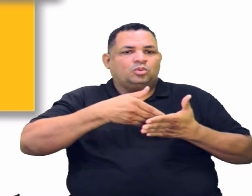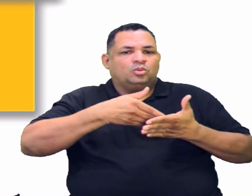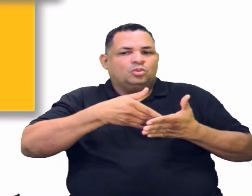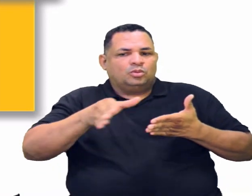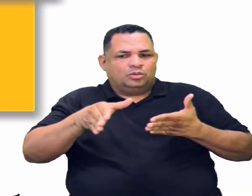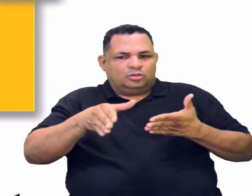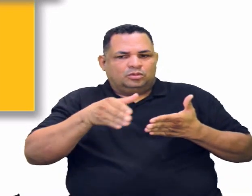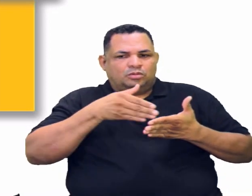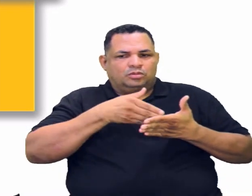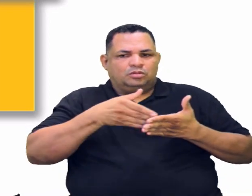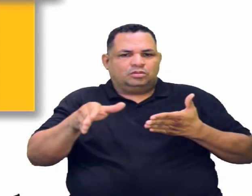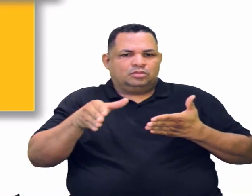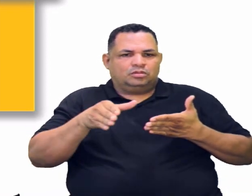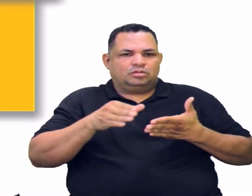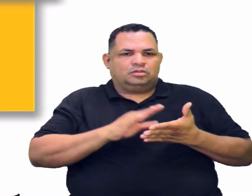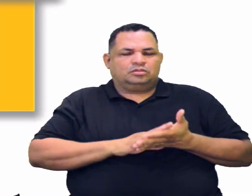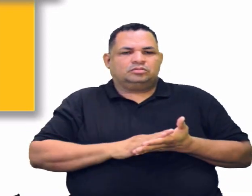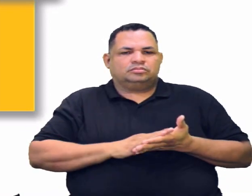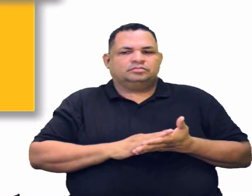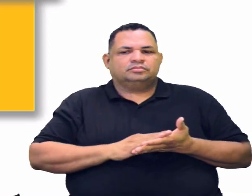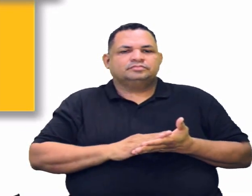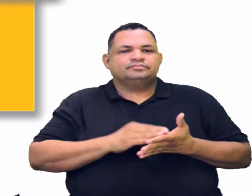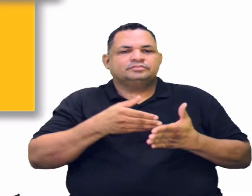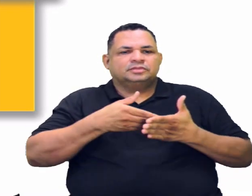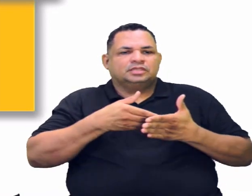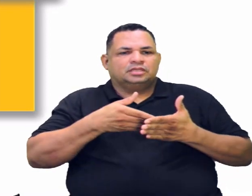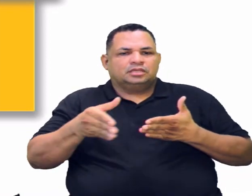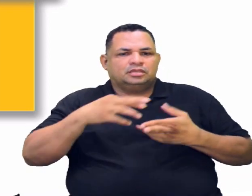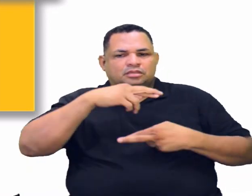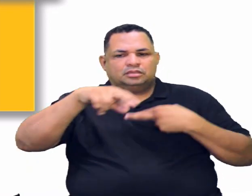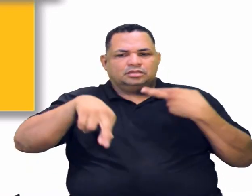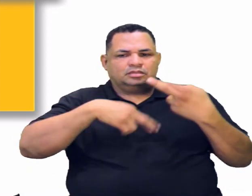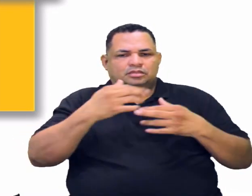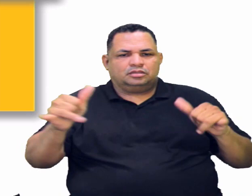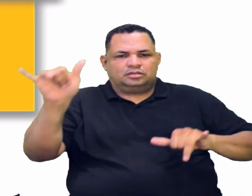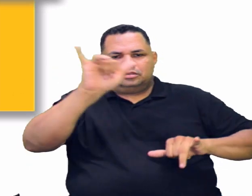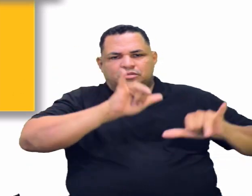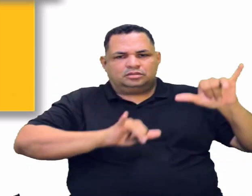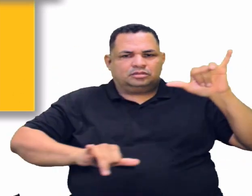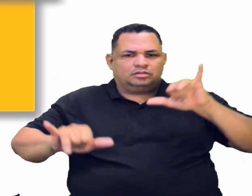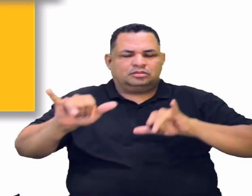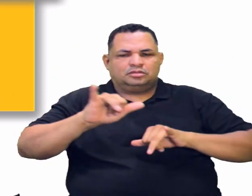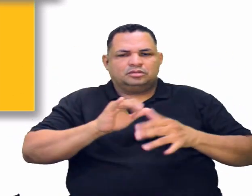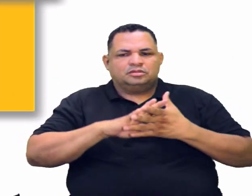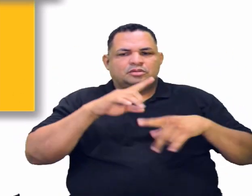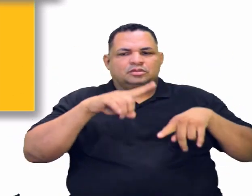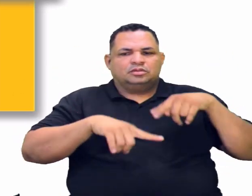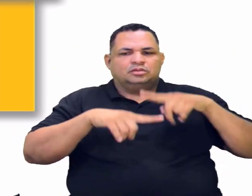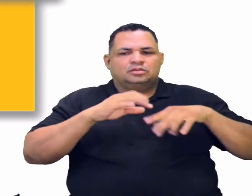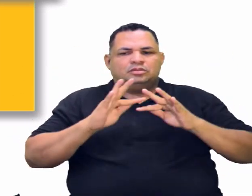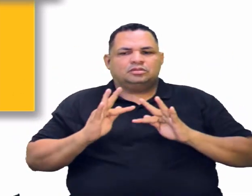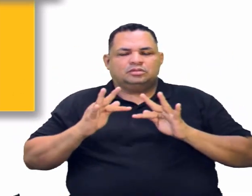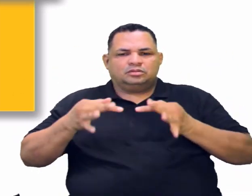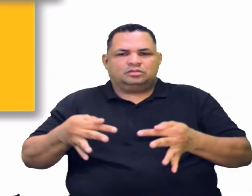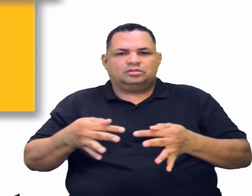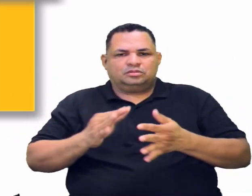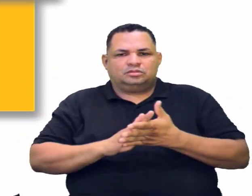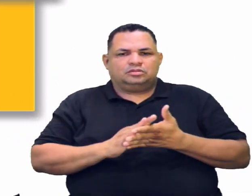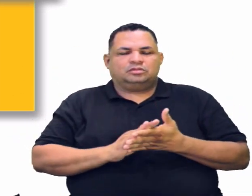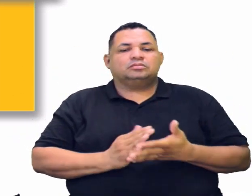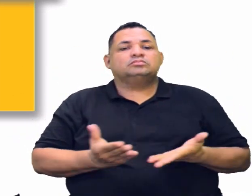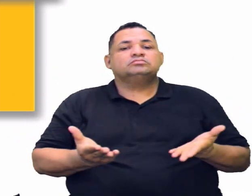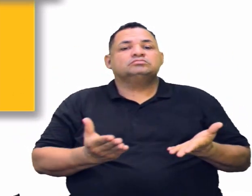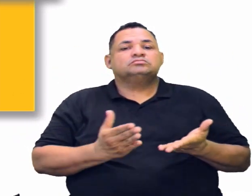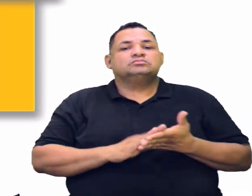ou seja, se eu falo de obtenção, vão ser reações químicas onde o meu produto final, nesse caso